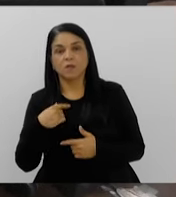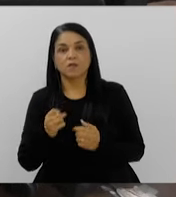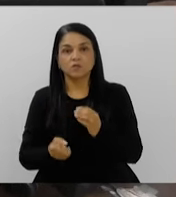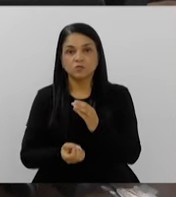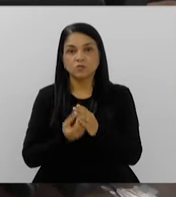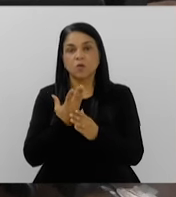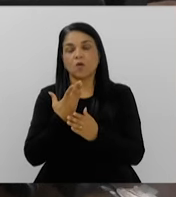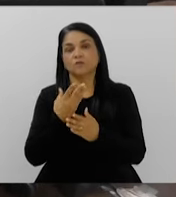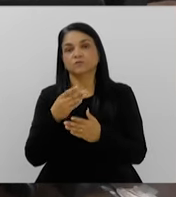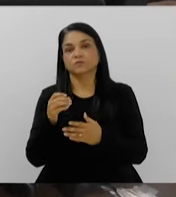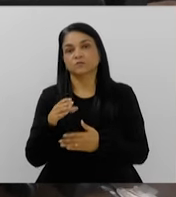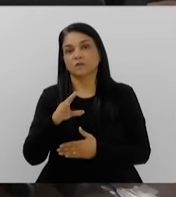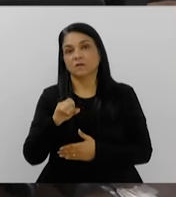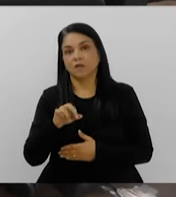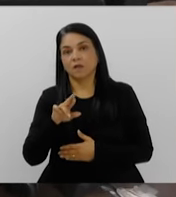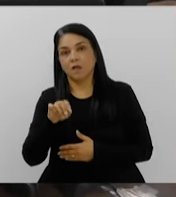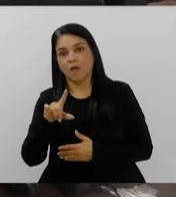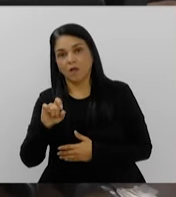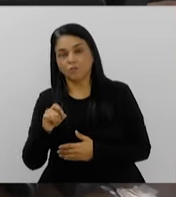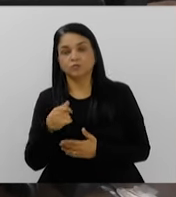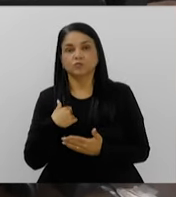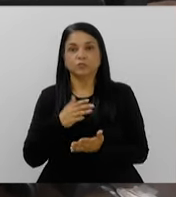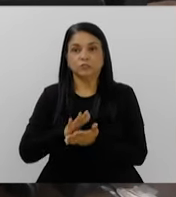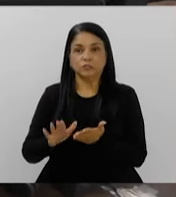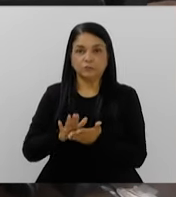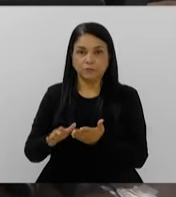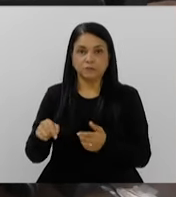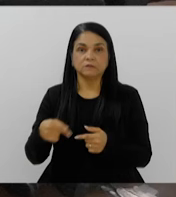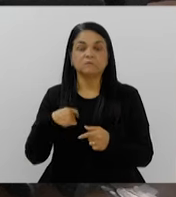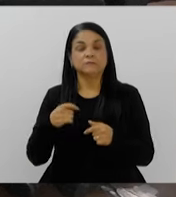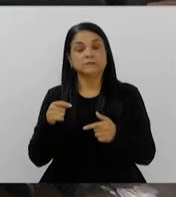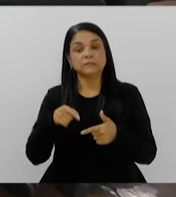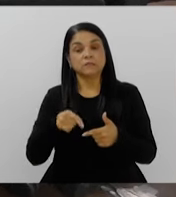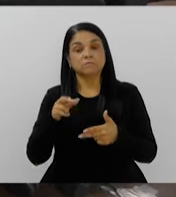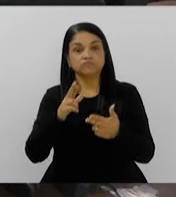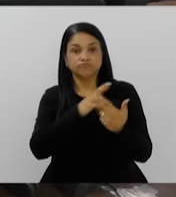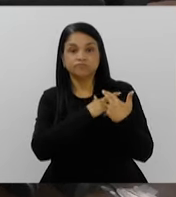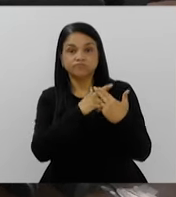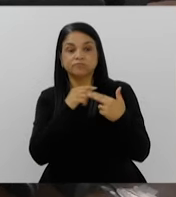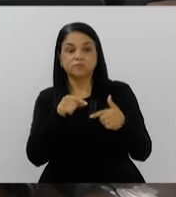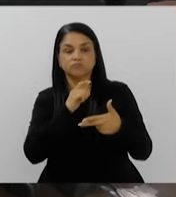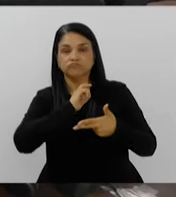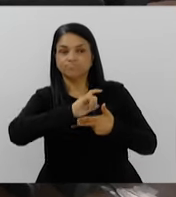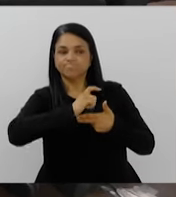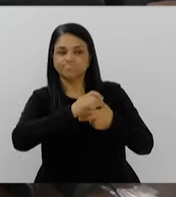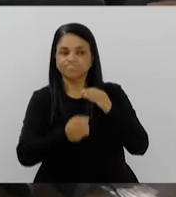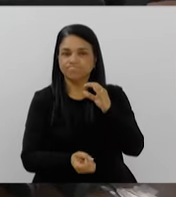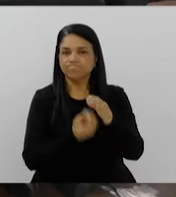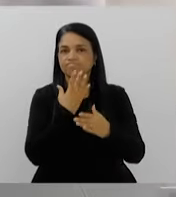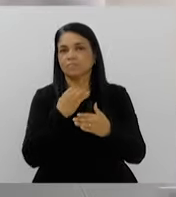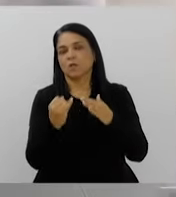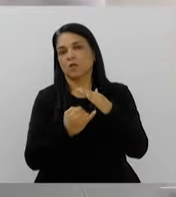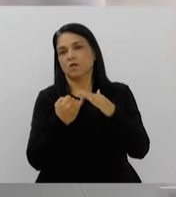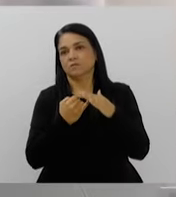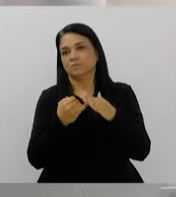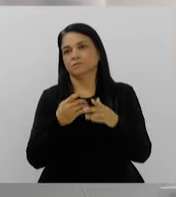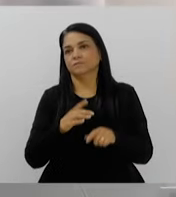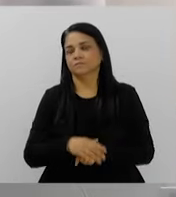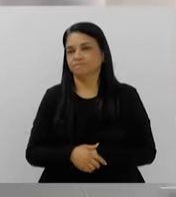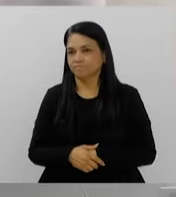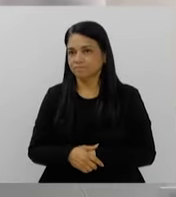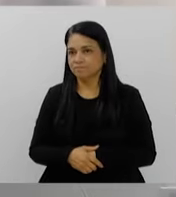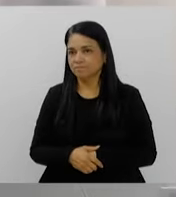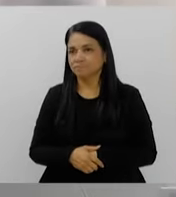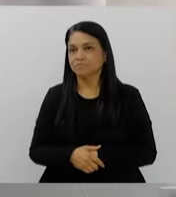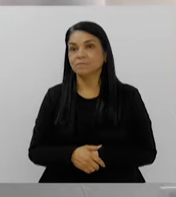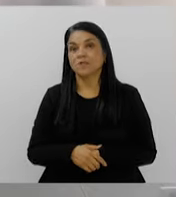nossa aqui se isso adentraria a competência originária do chefe do Poder Executivo, a criação de órgãos, ainda que sejam observatórios. Eu